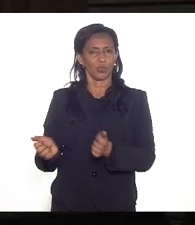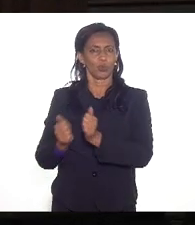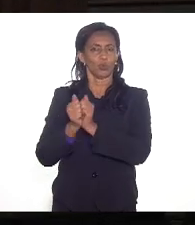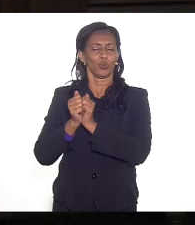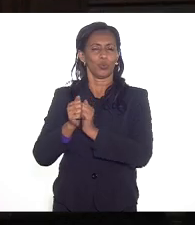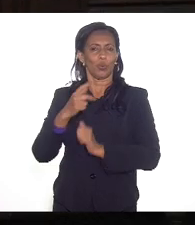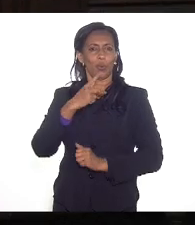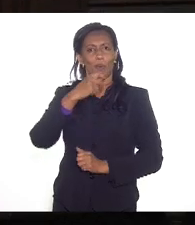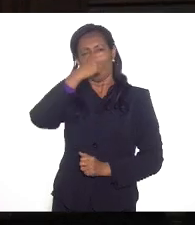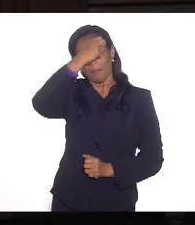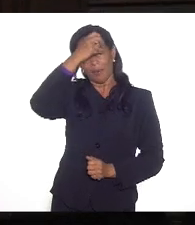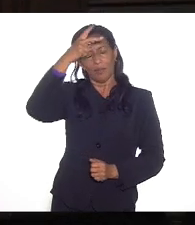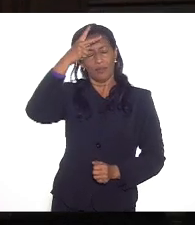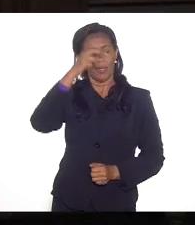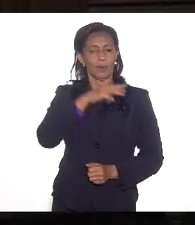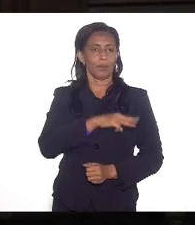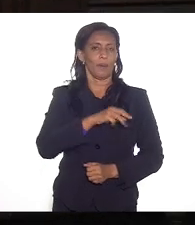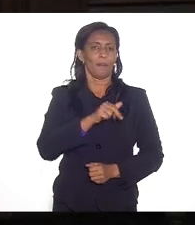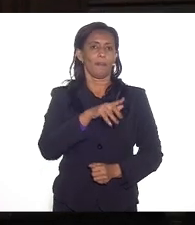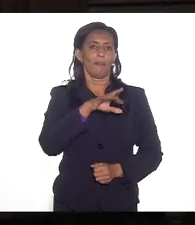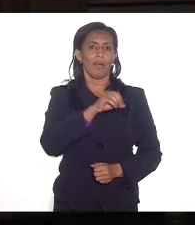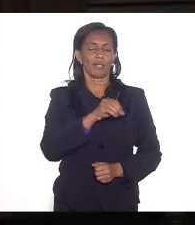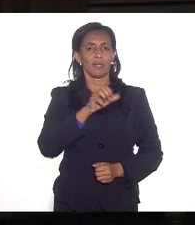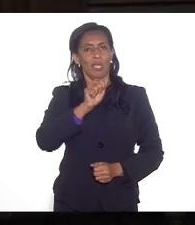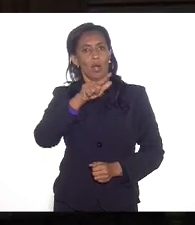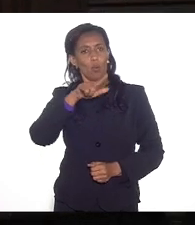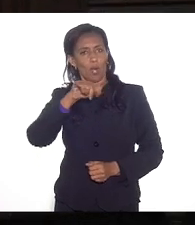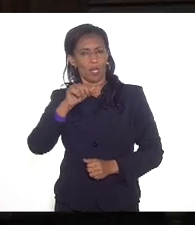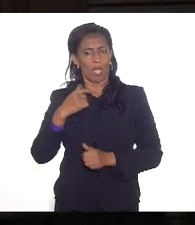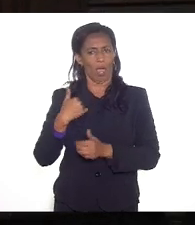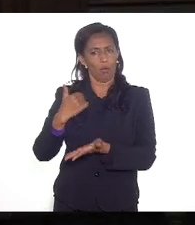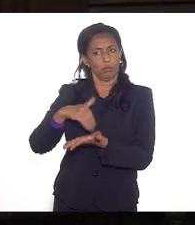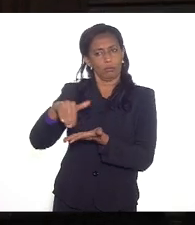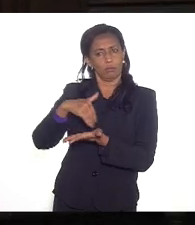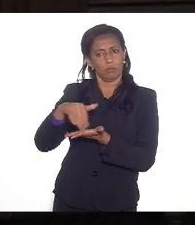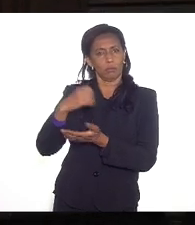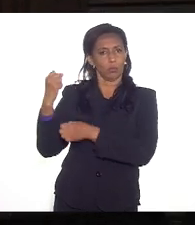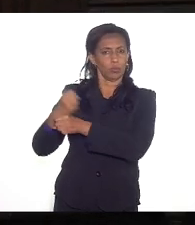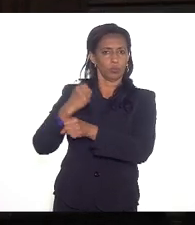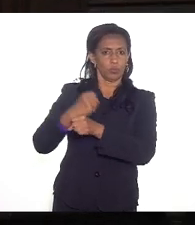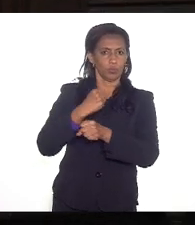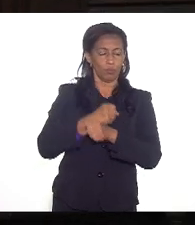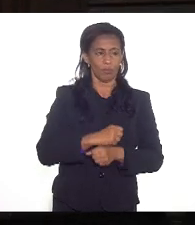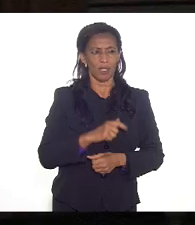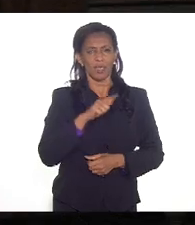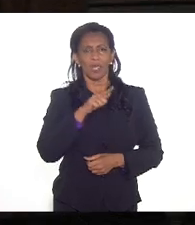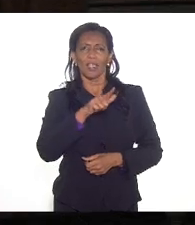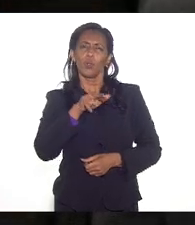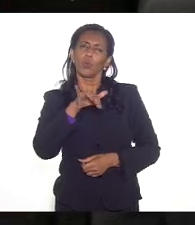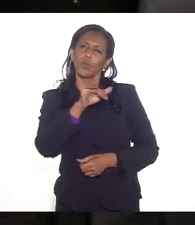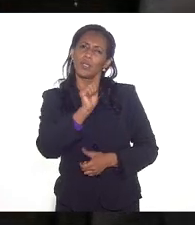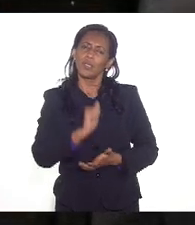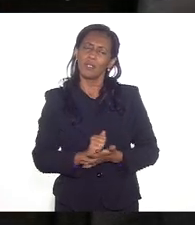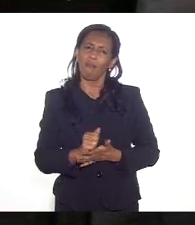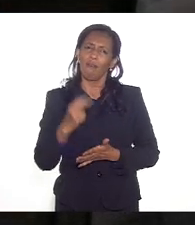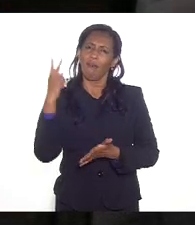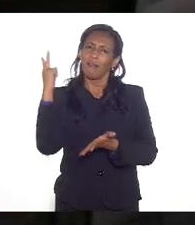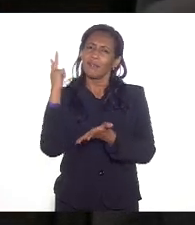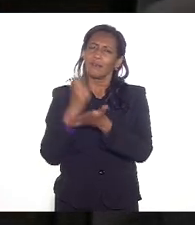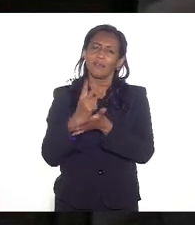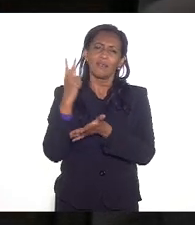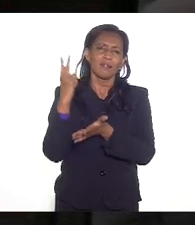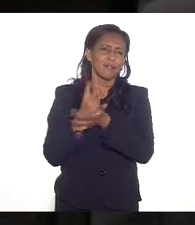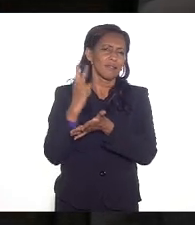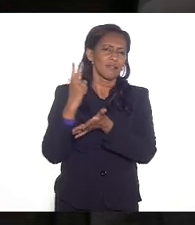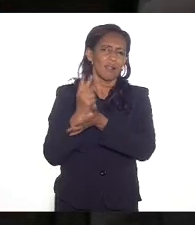Marcelo Alencar fui secretário de obras da cidade do Rio de Janeiro e a Lucinha Sempre